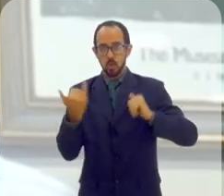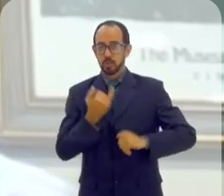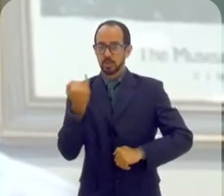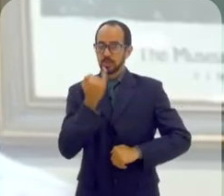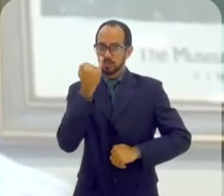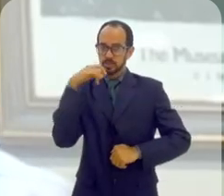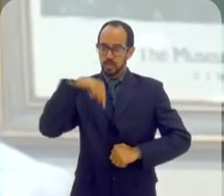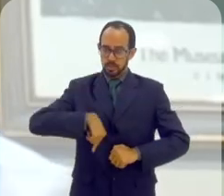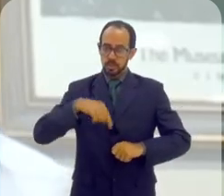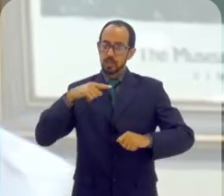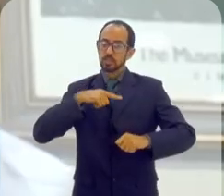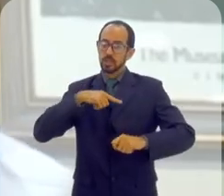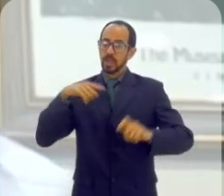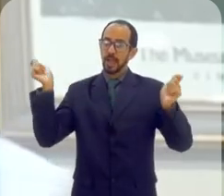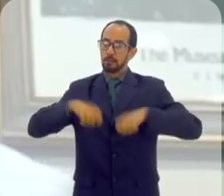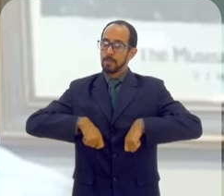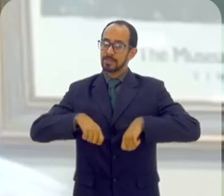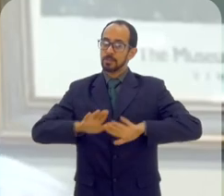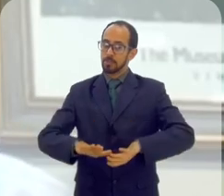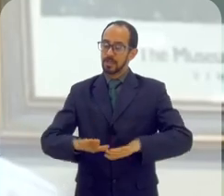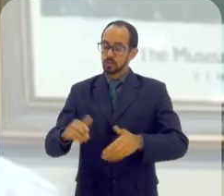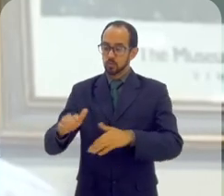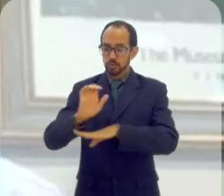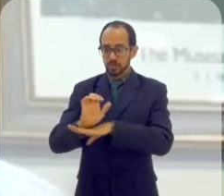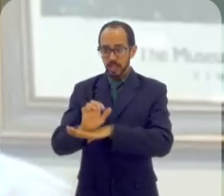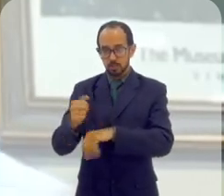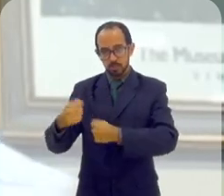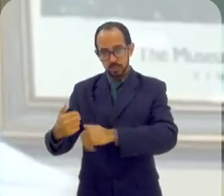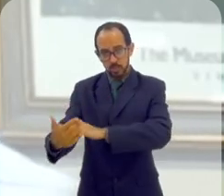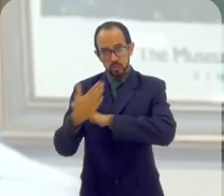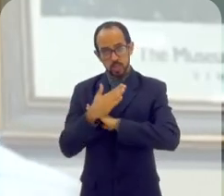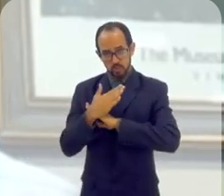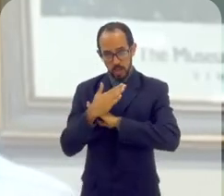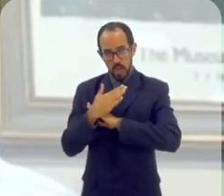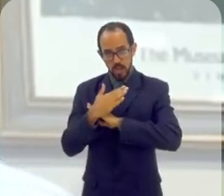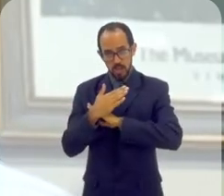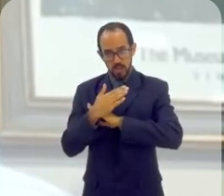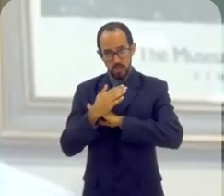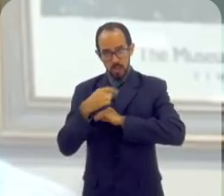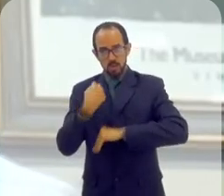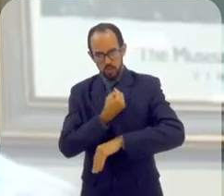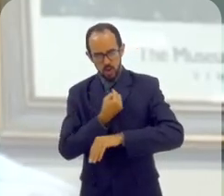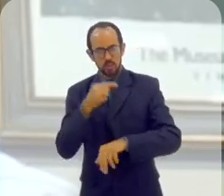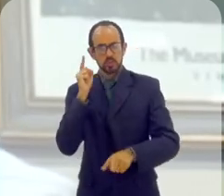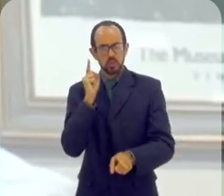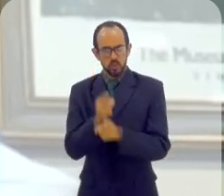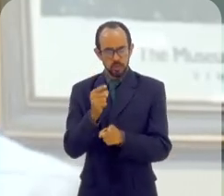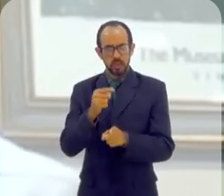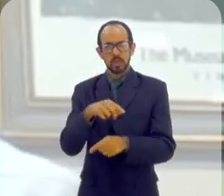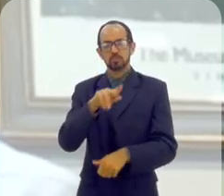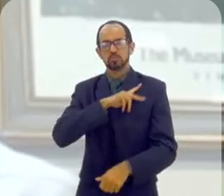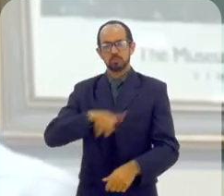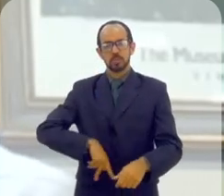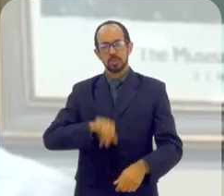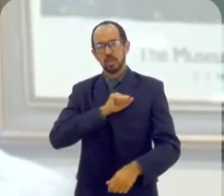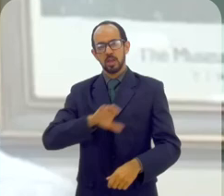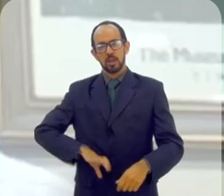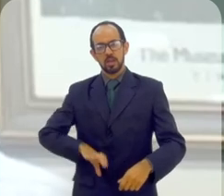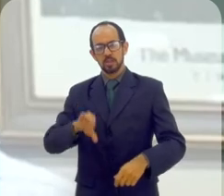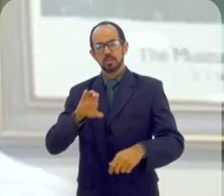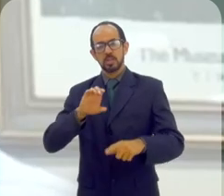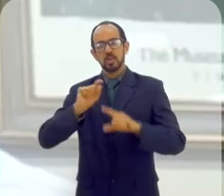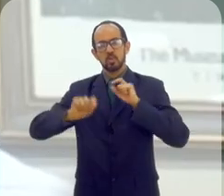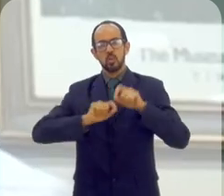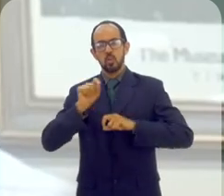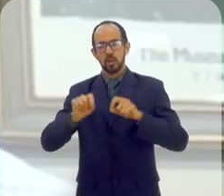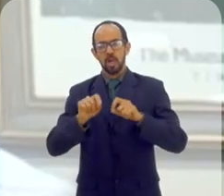Rio de Janeiro nós somos competentes Nós só precisamos que o estado nos ajude e encontramos no presidente da